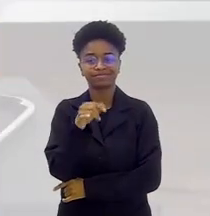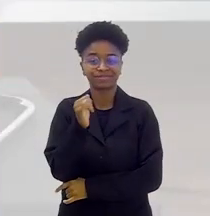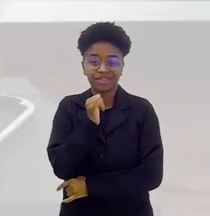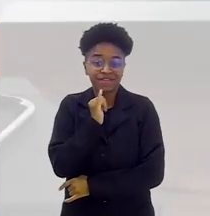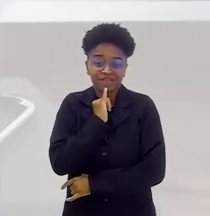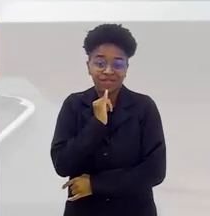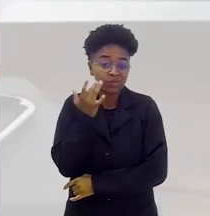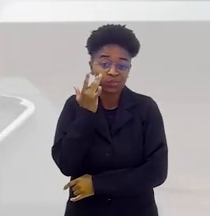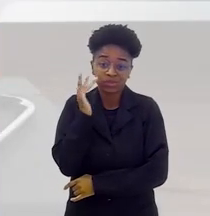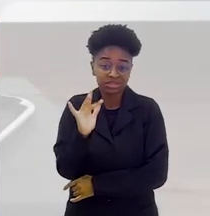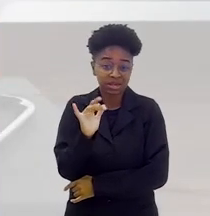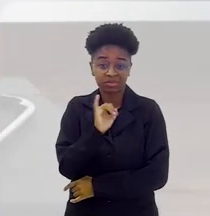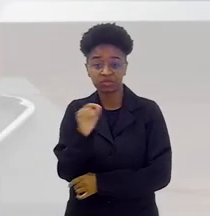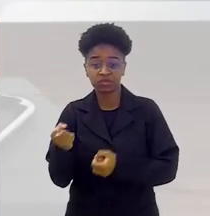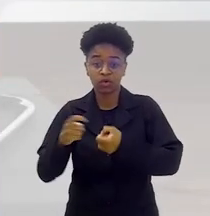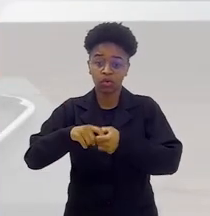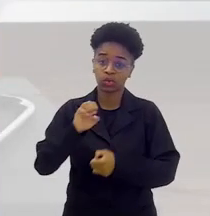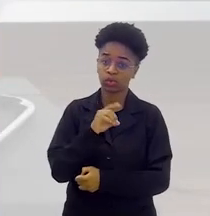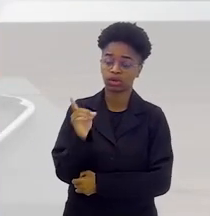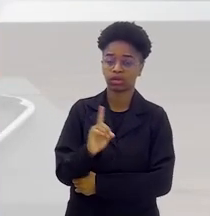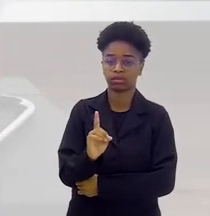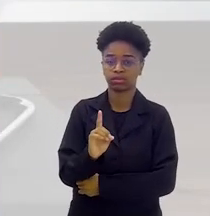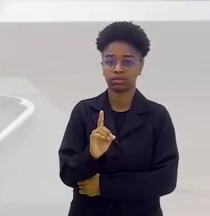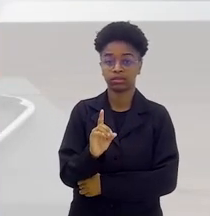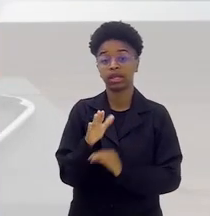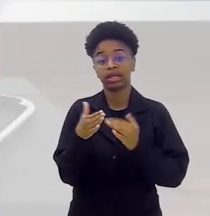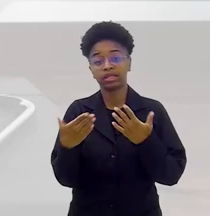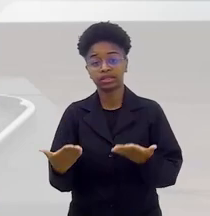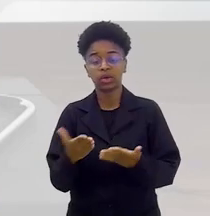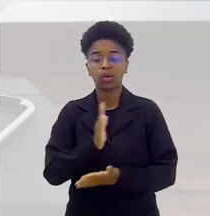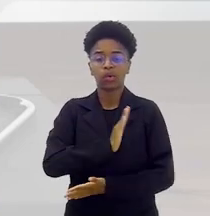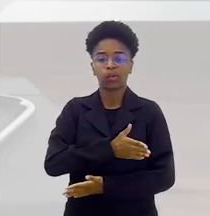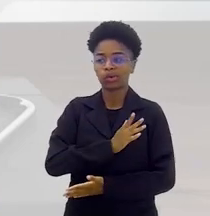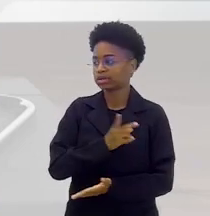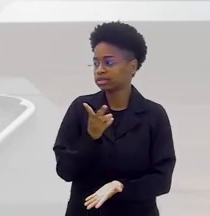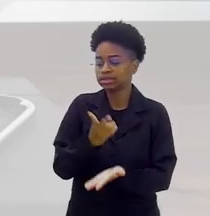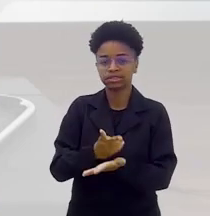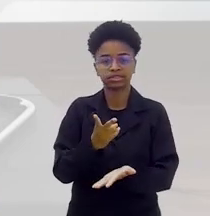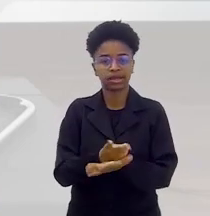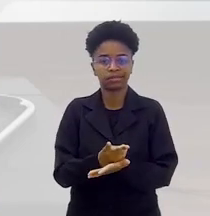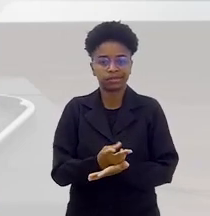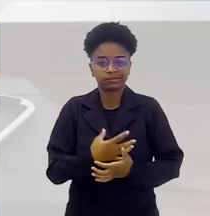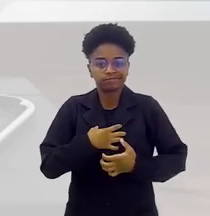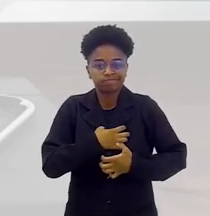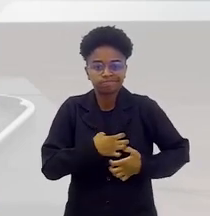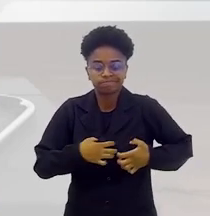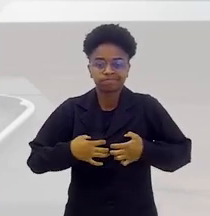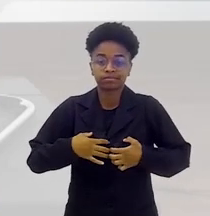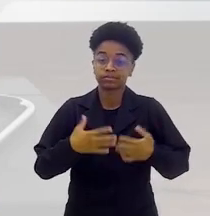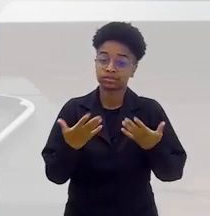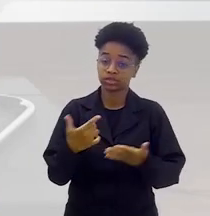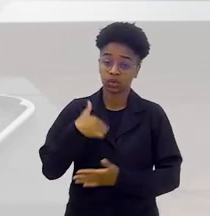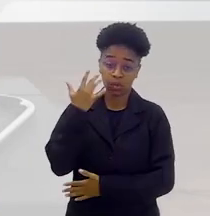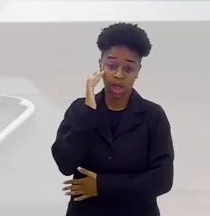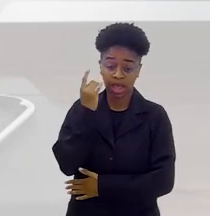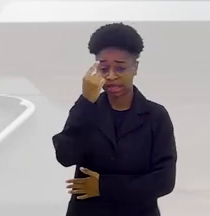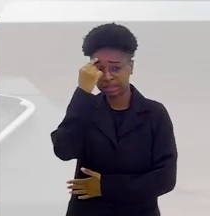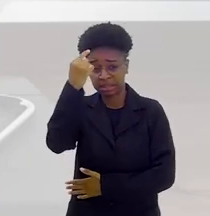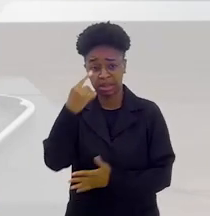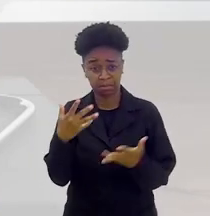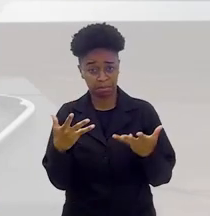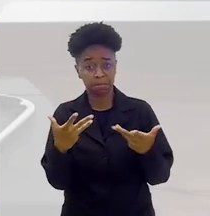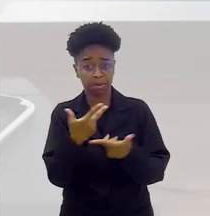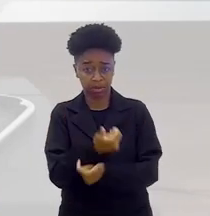você, infelizmente, não sabe se ele volta. Então, o seu coração é sempre sobressaltado. Então, eu acho a